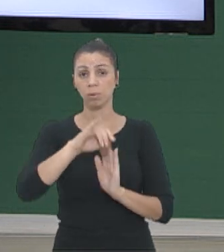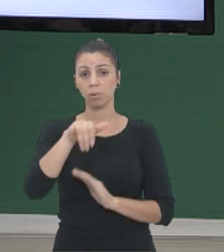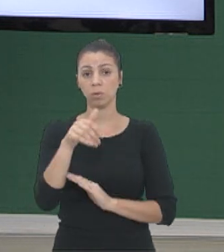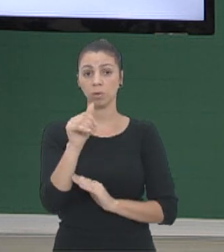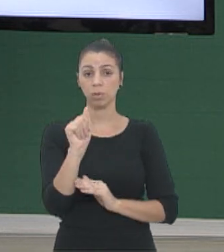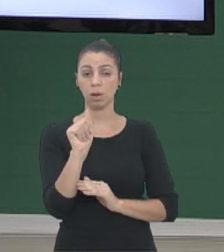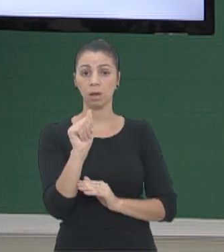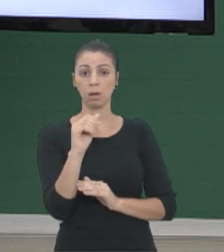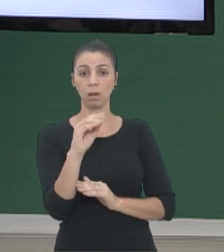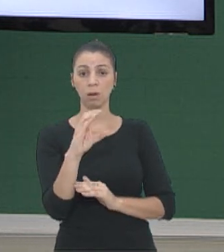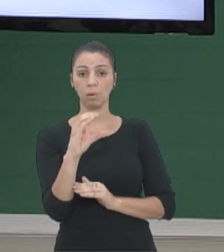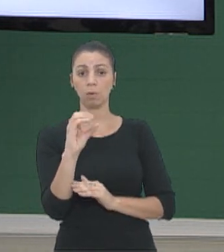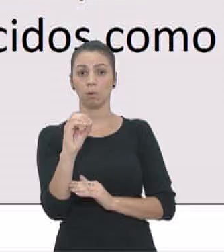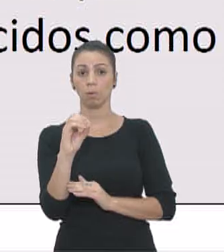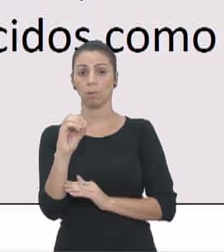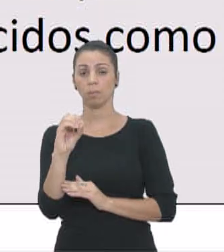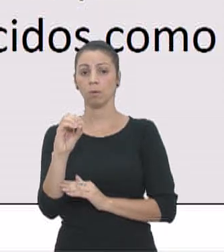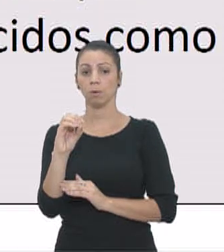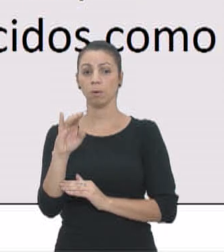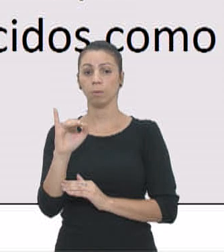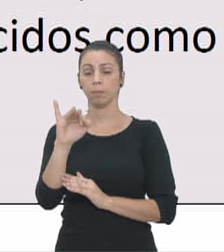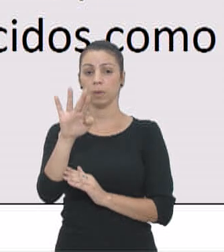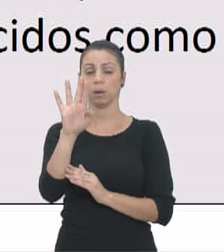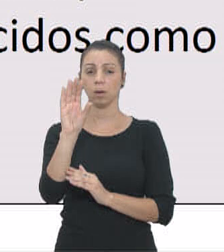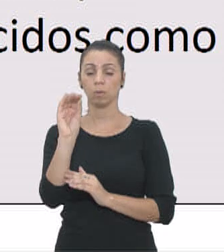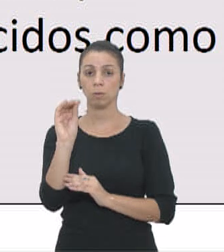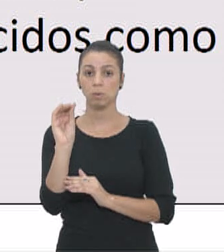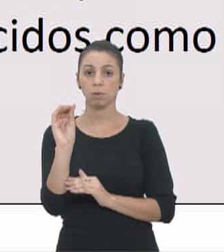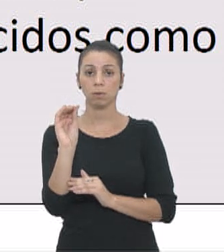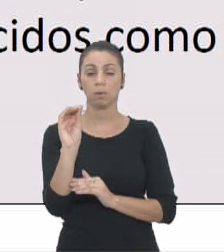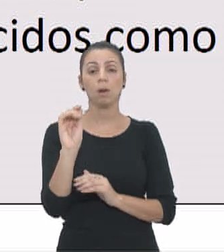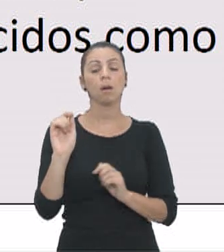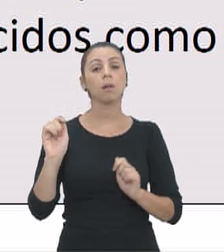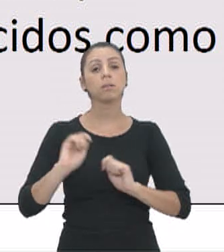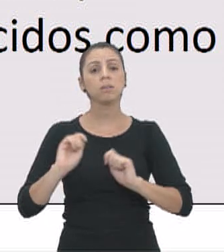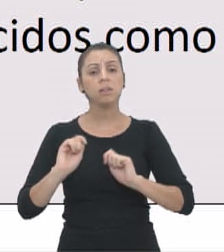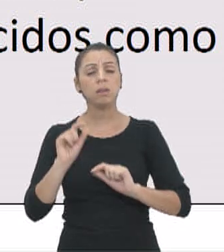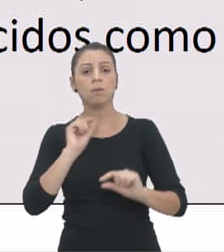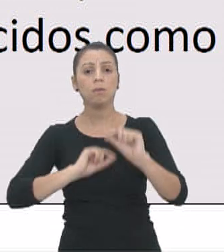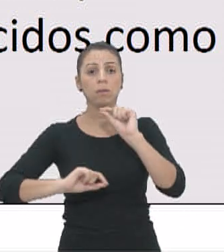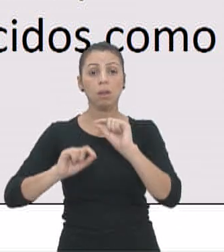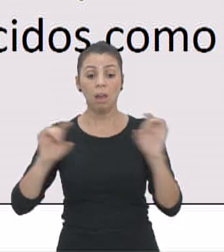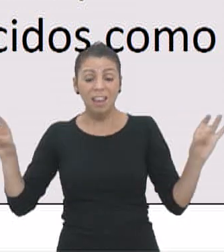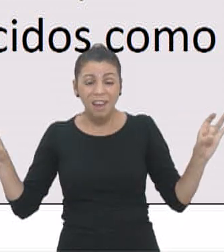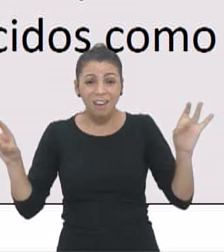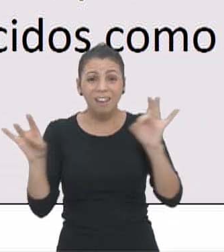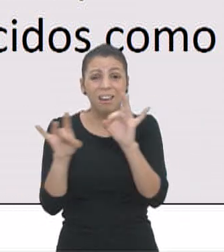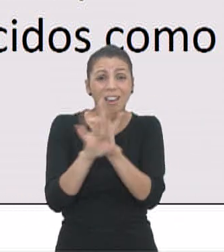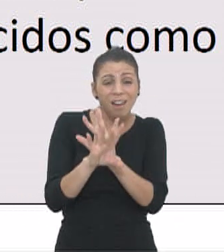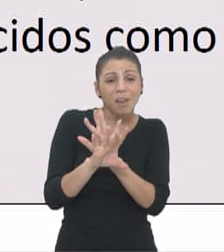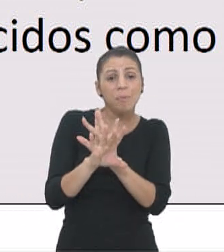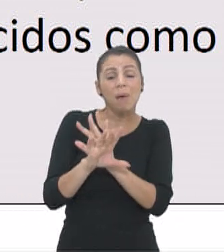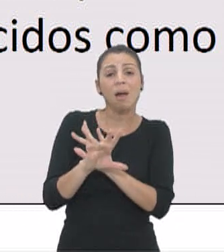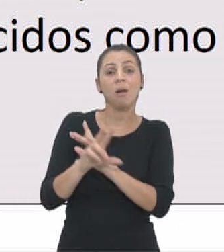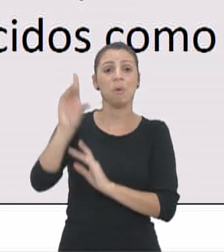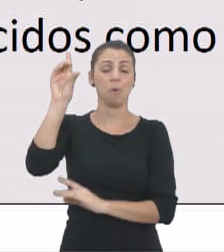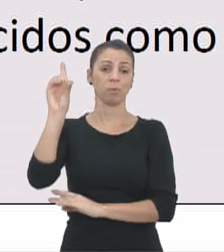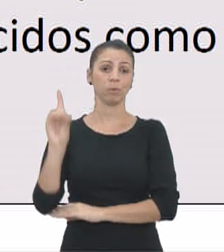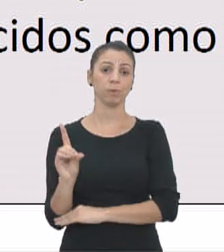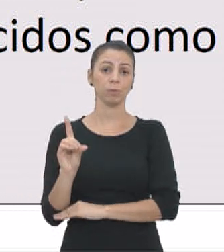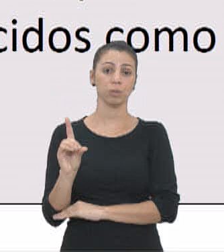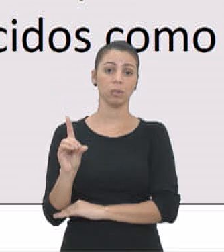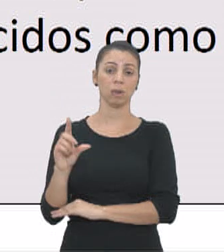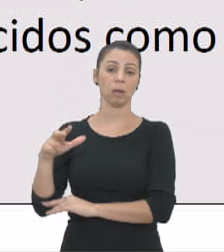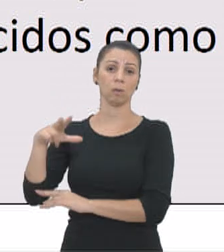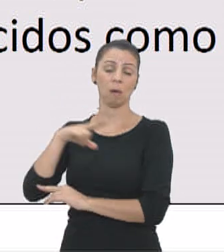jacobinos em relação às reformas sociais. Eles queriam realmente acabar com o direito à propriedade privada e basicamente dar